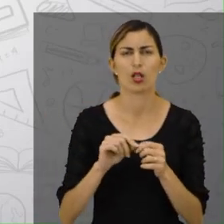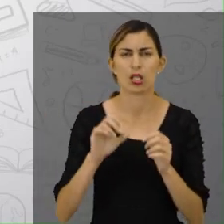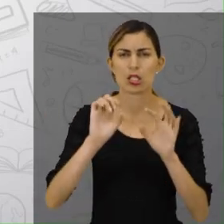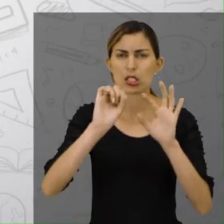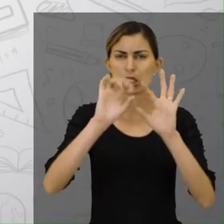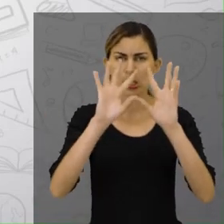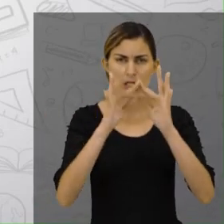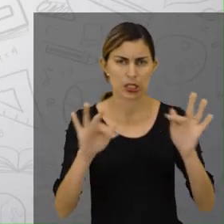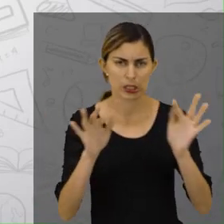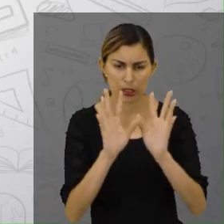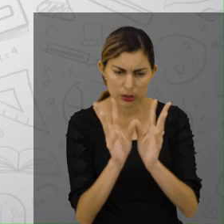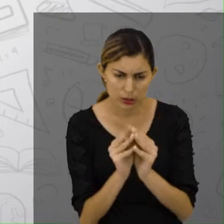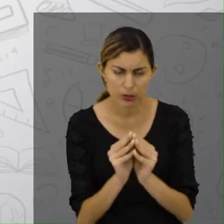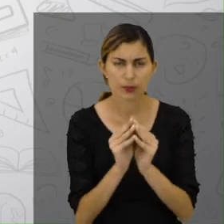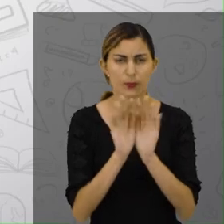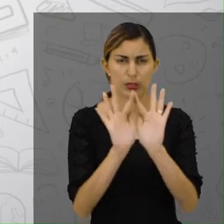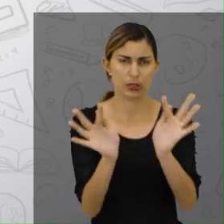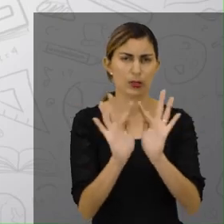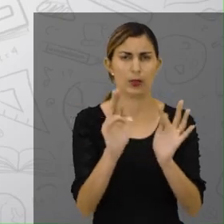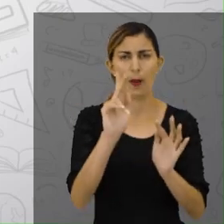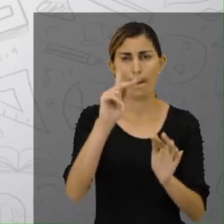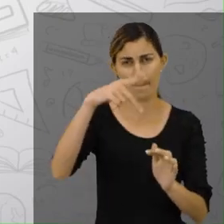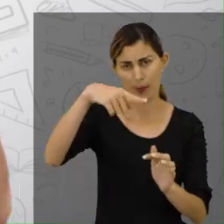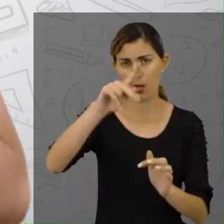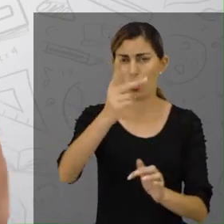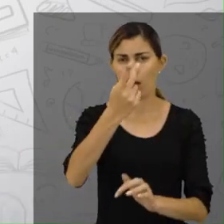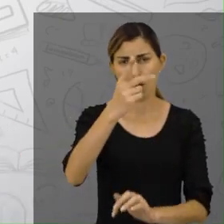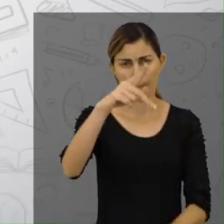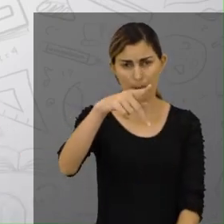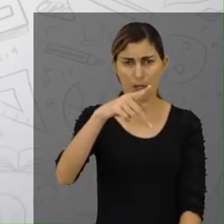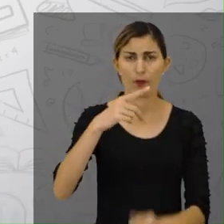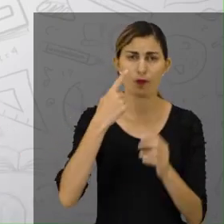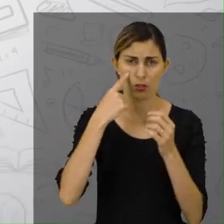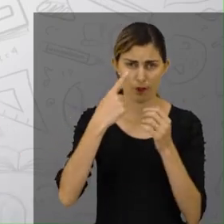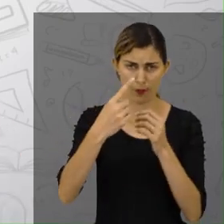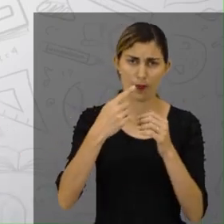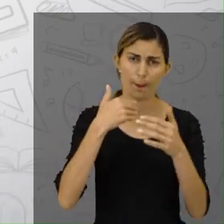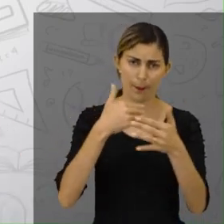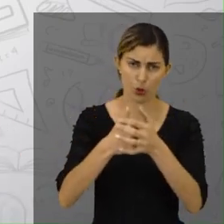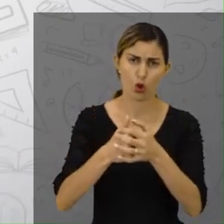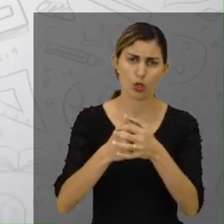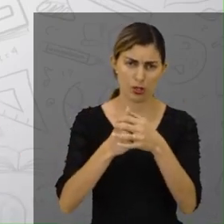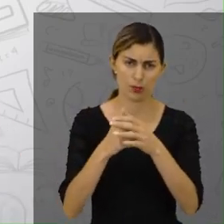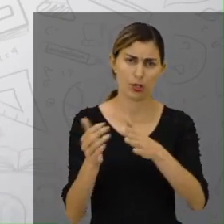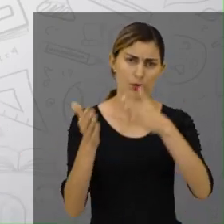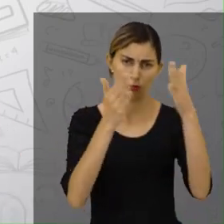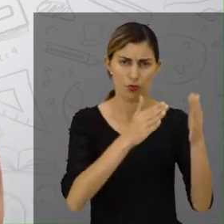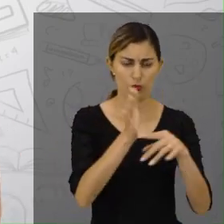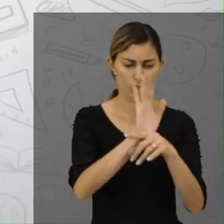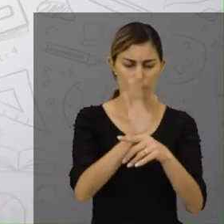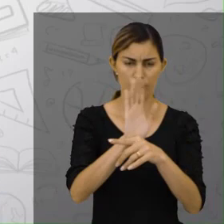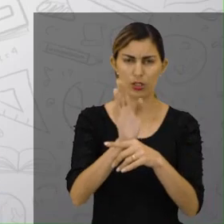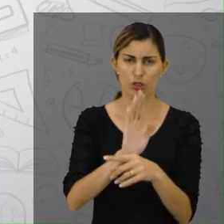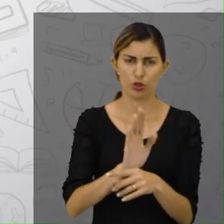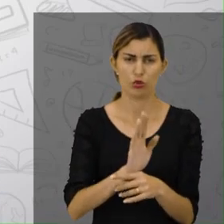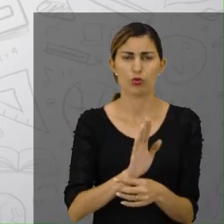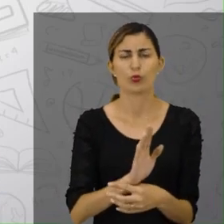sobre a sintaxe básica da linguagem PHP. Você vai ver daqui a pouco, na próxima parte do